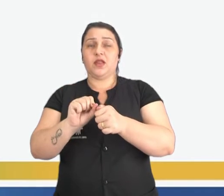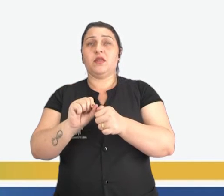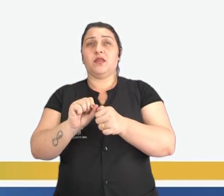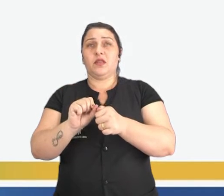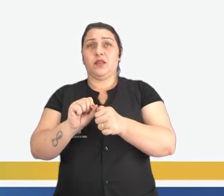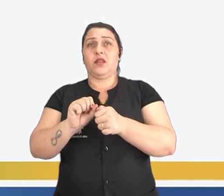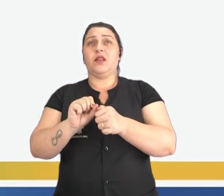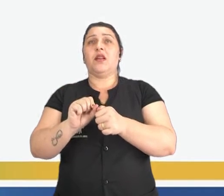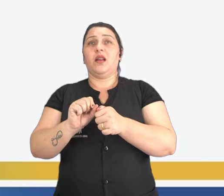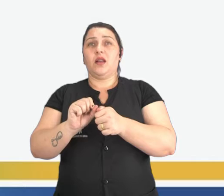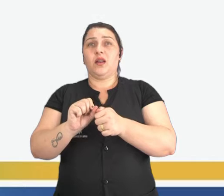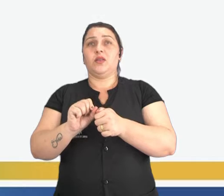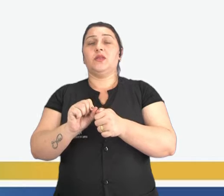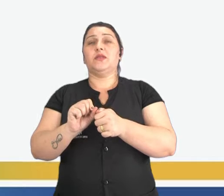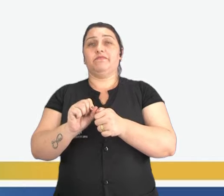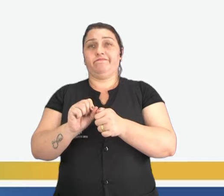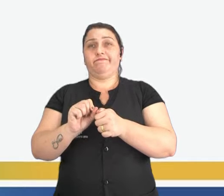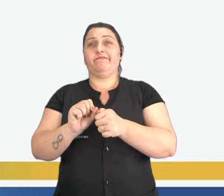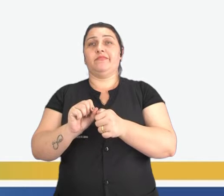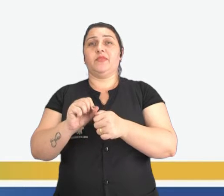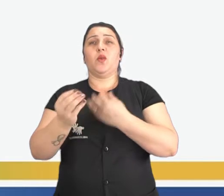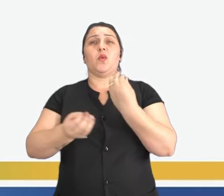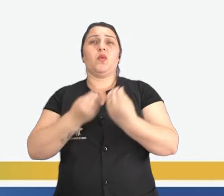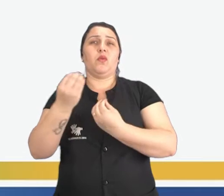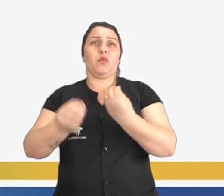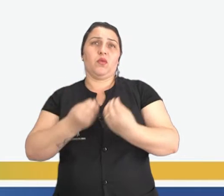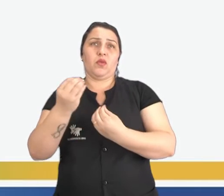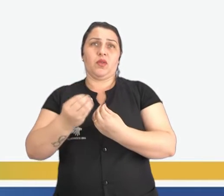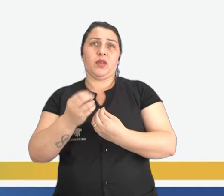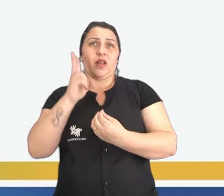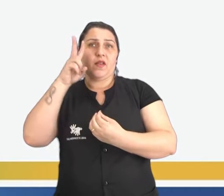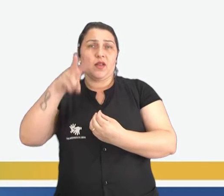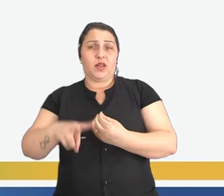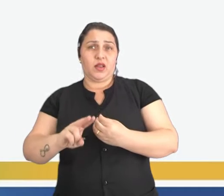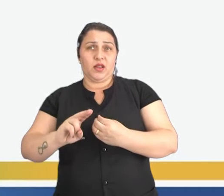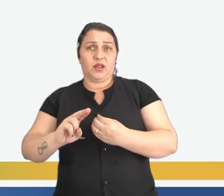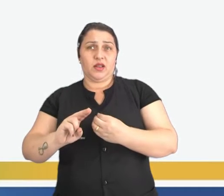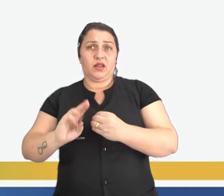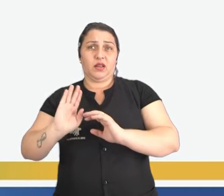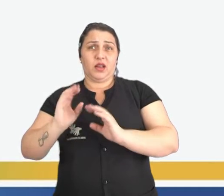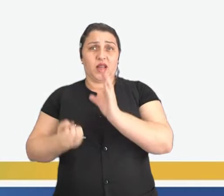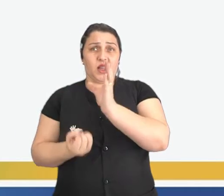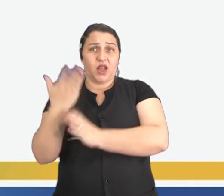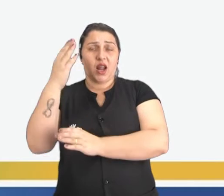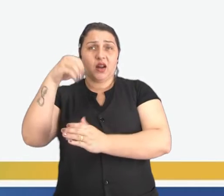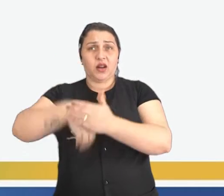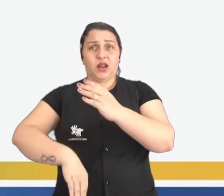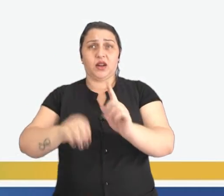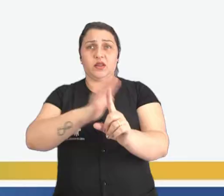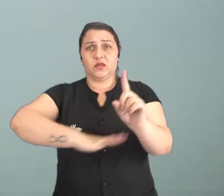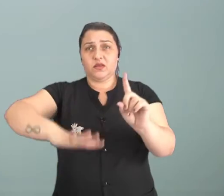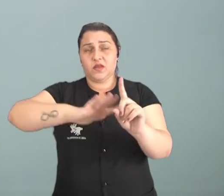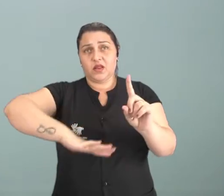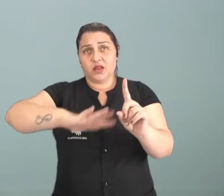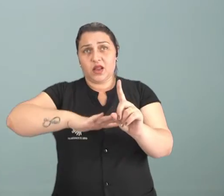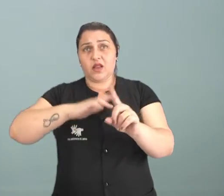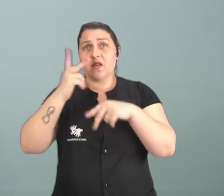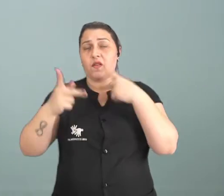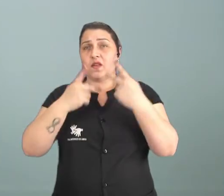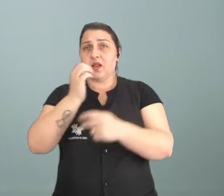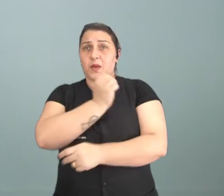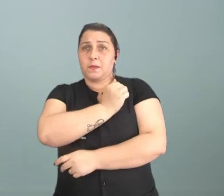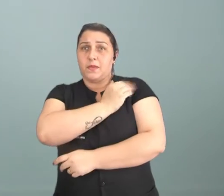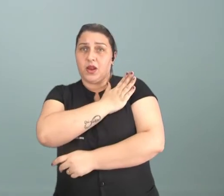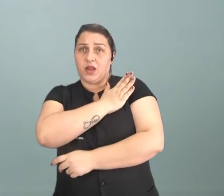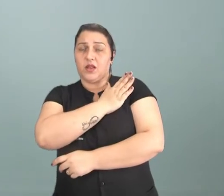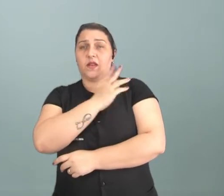vezes está associado aos rótulos ou estereotipos que se desenvolveram na sociedade. Quando eu falo de